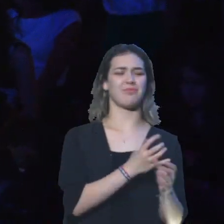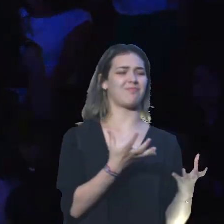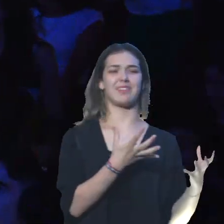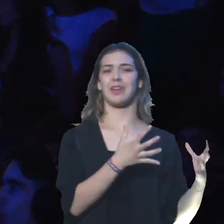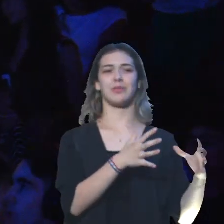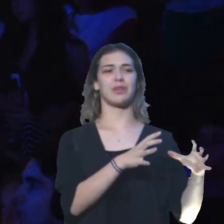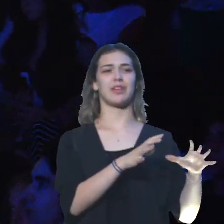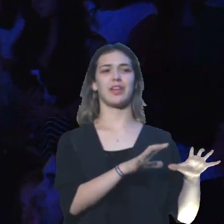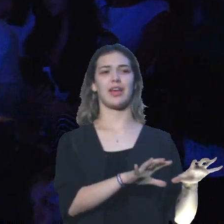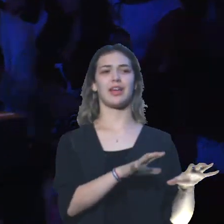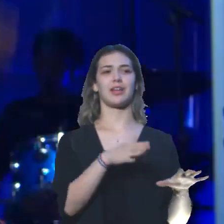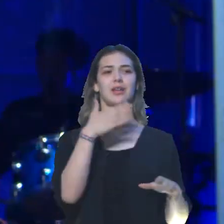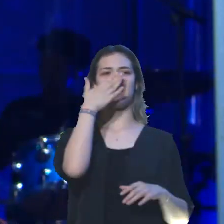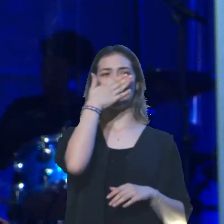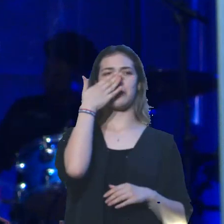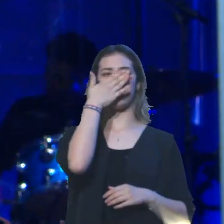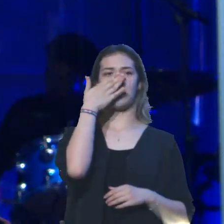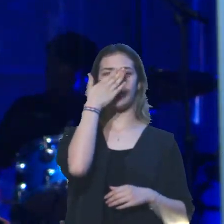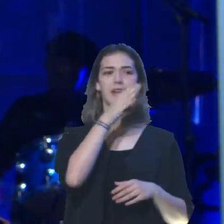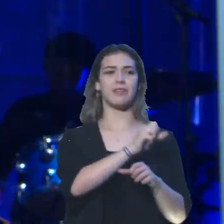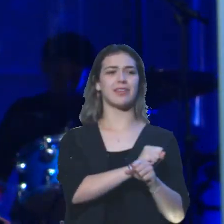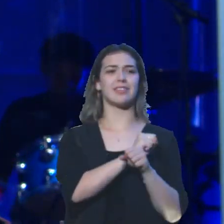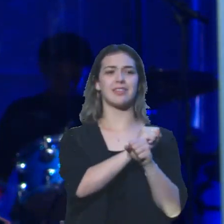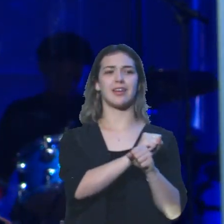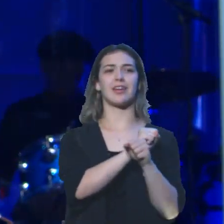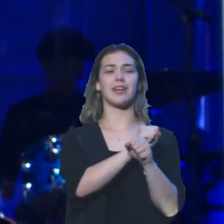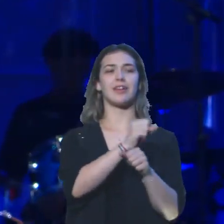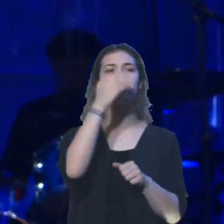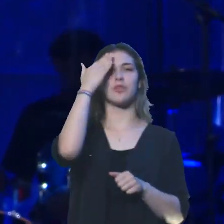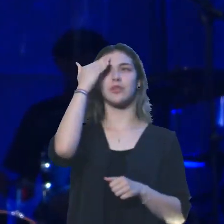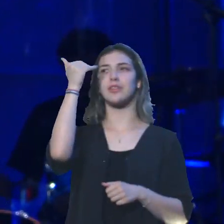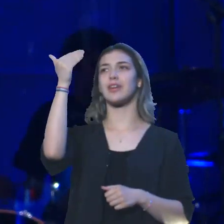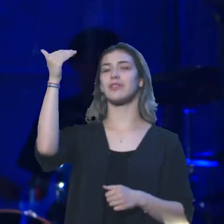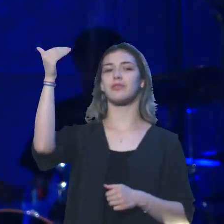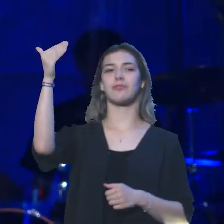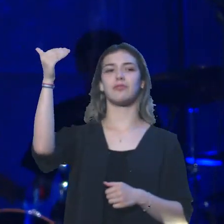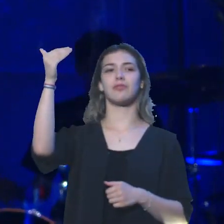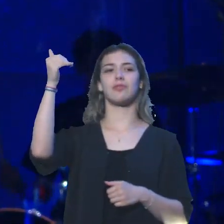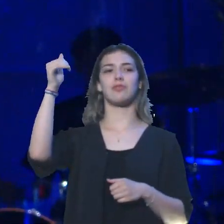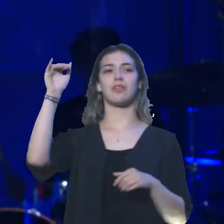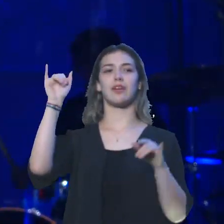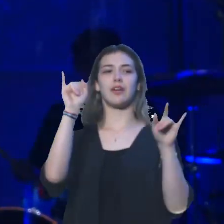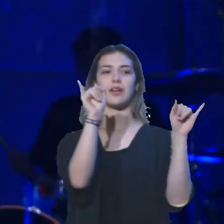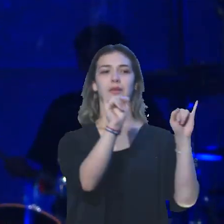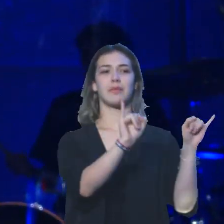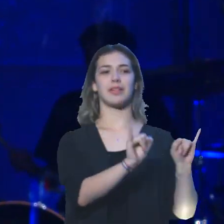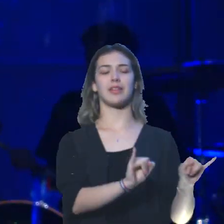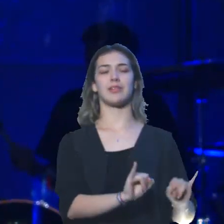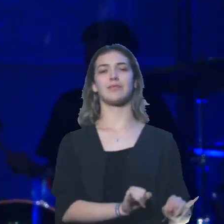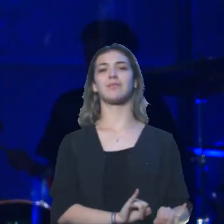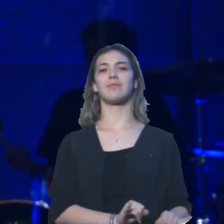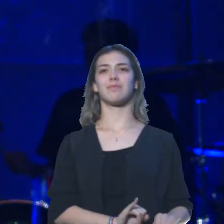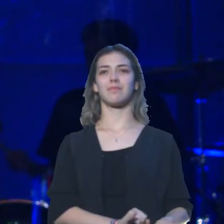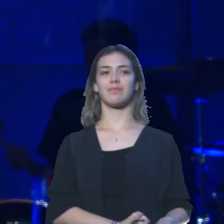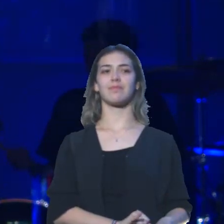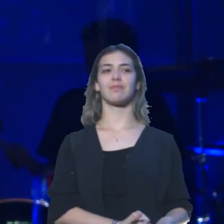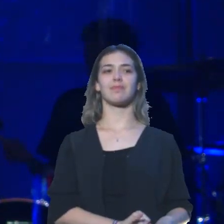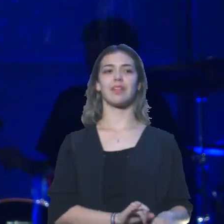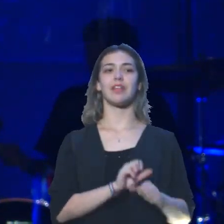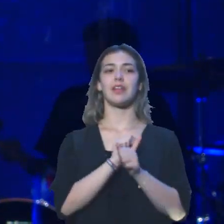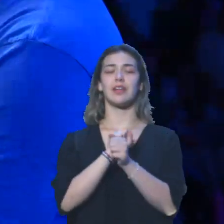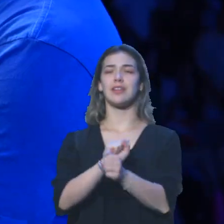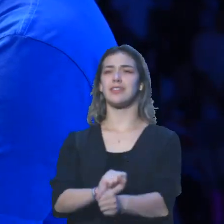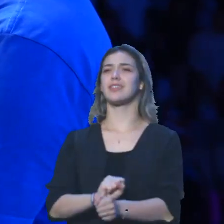quero mais ser escravo da fama, da idolatria. Eu não quero mais ser escravo, Deus, daquilo que